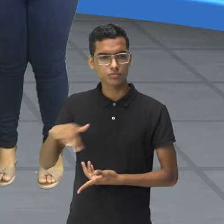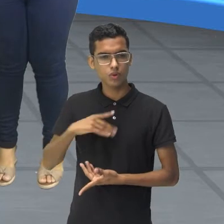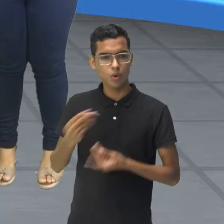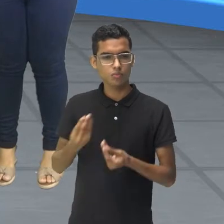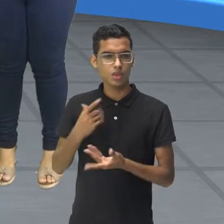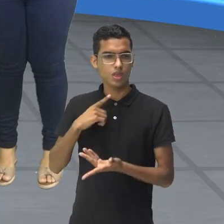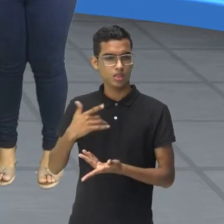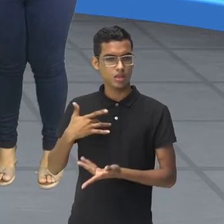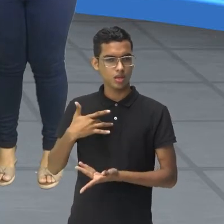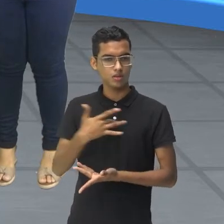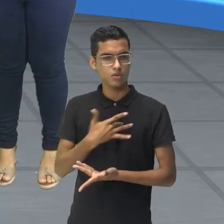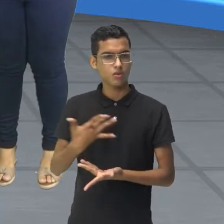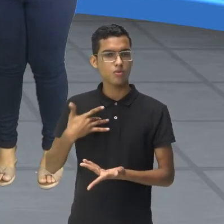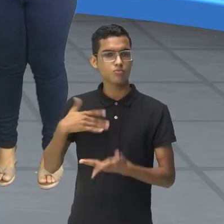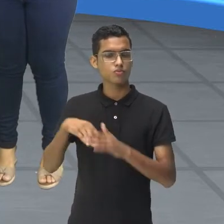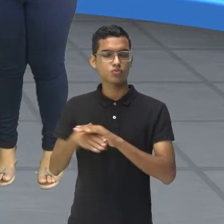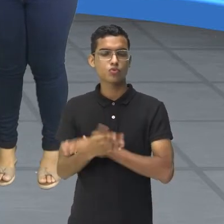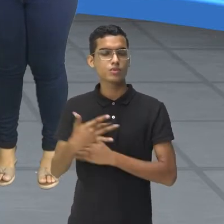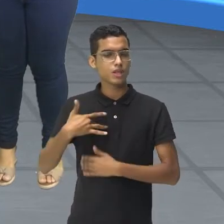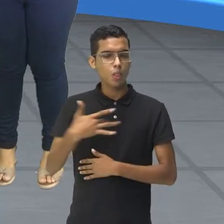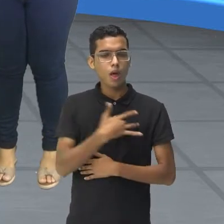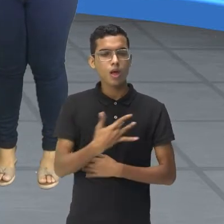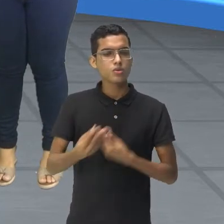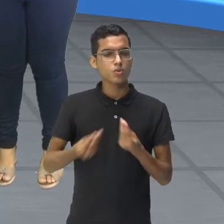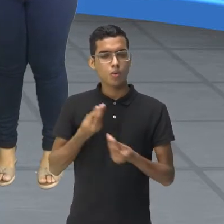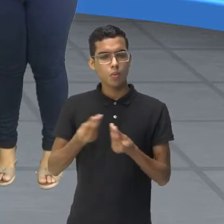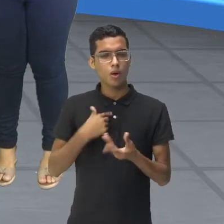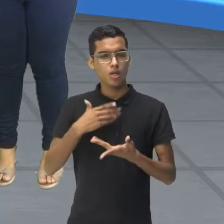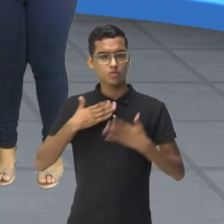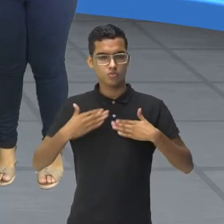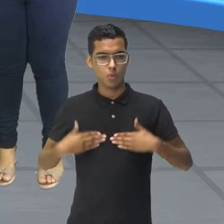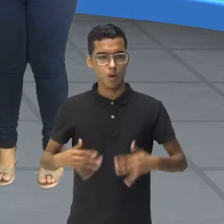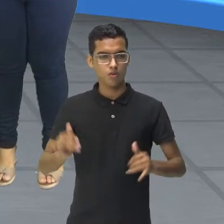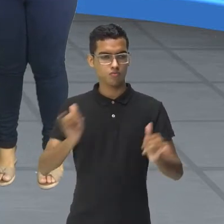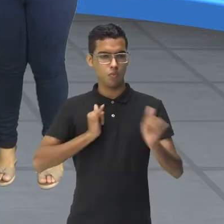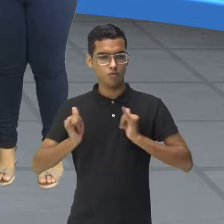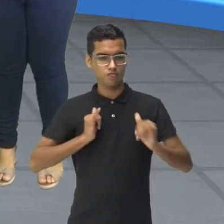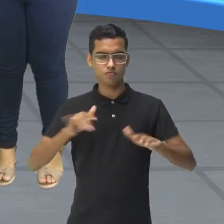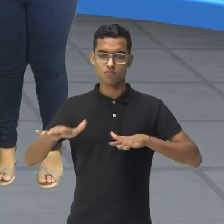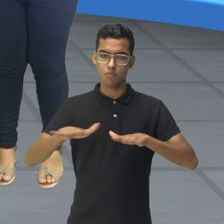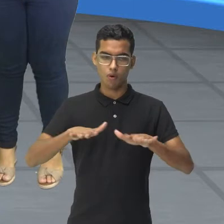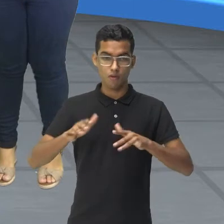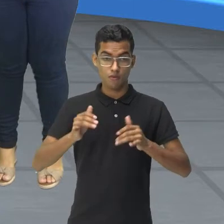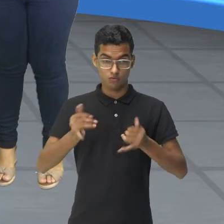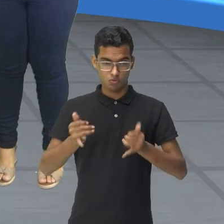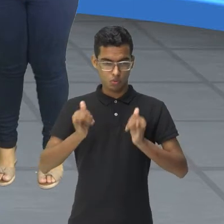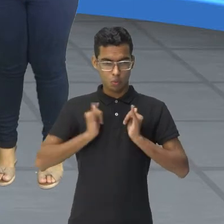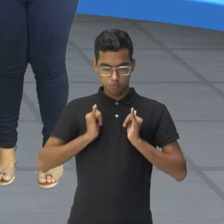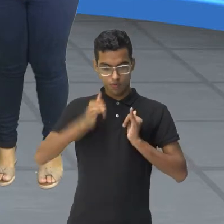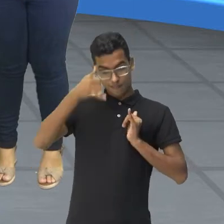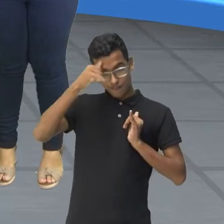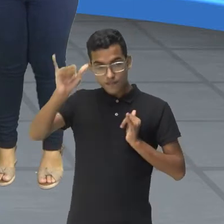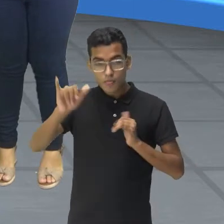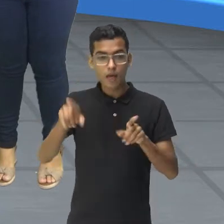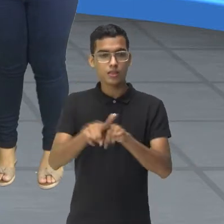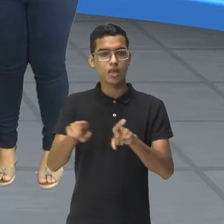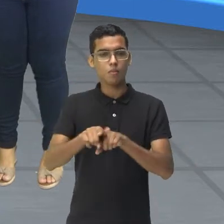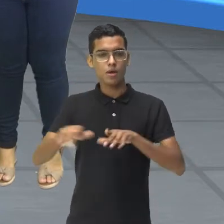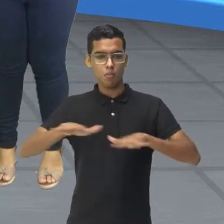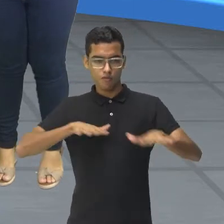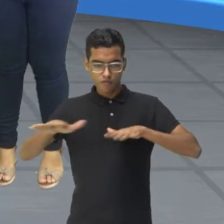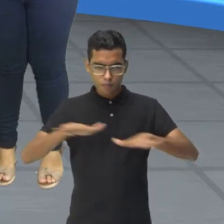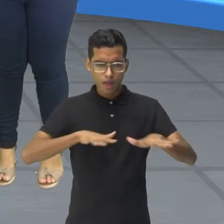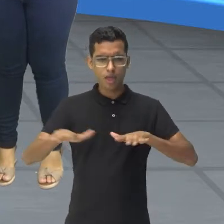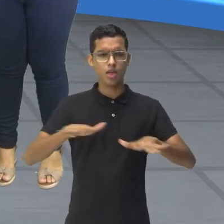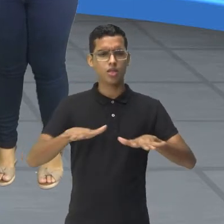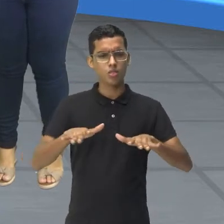como combater o sedentarismo, manter o corpo com peso ideal e também a questão da prática de